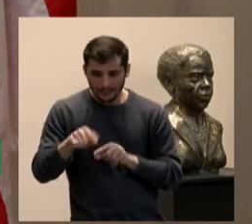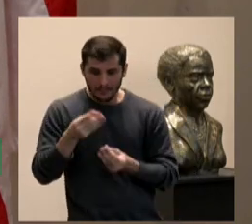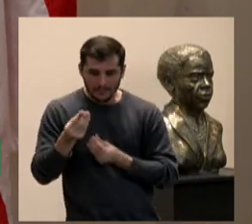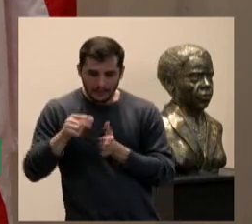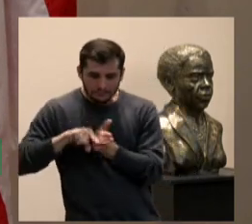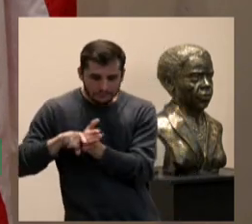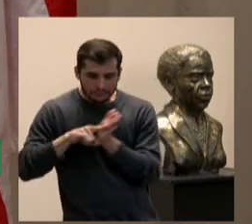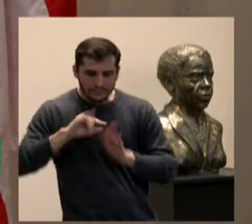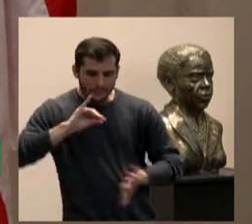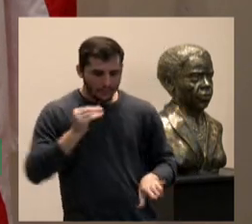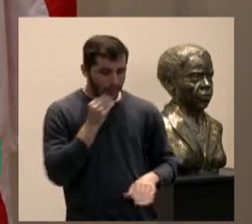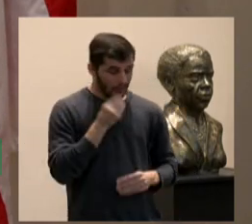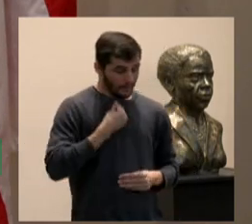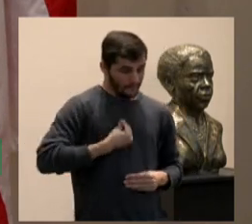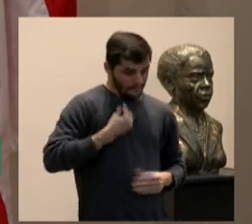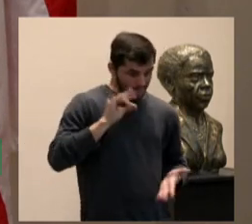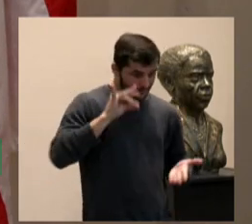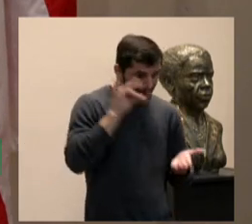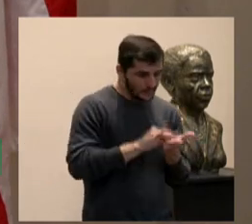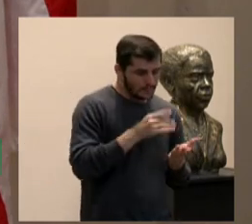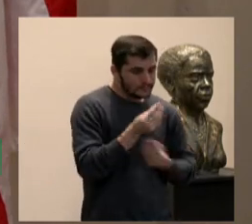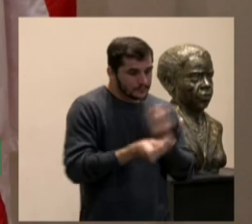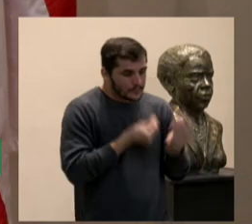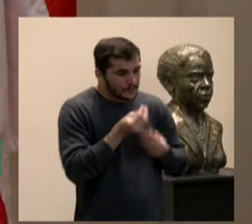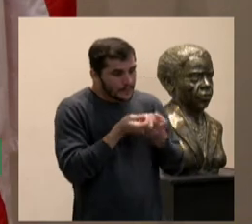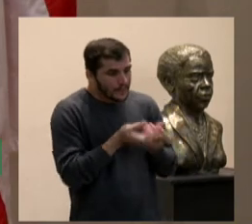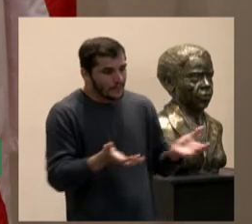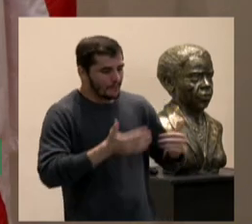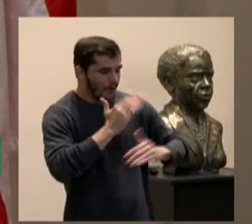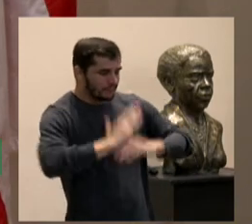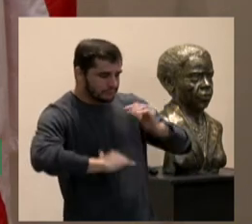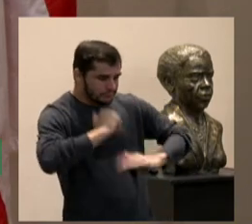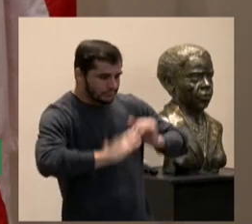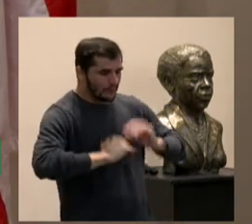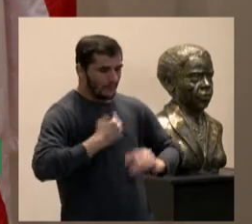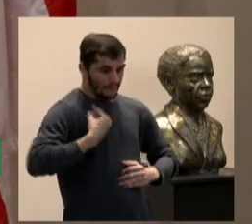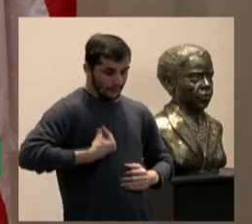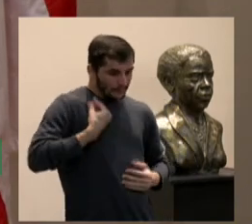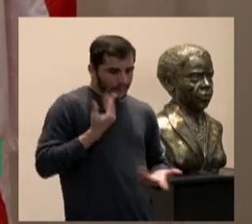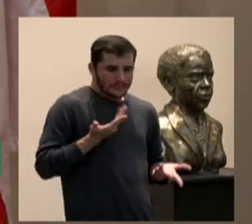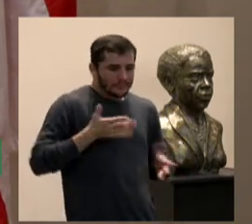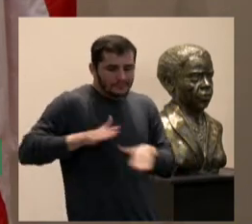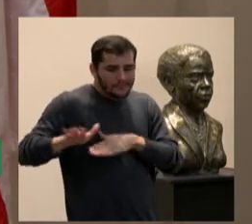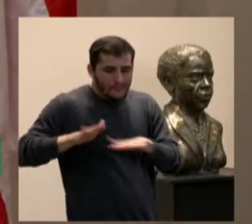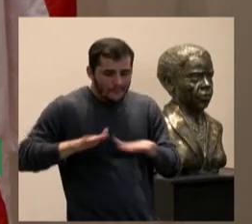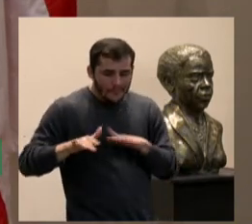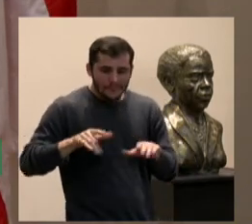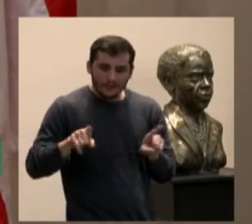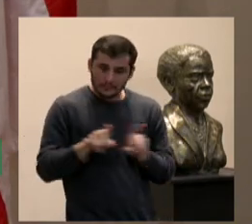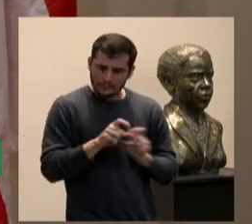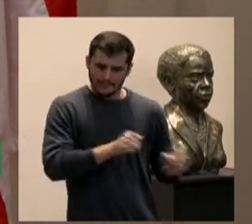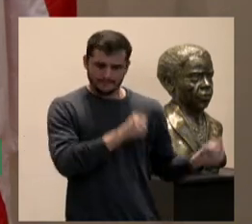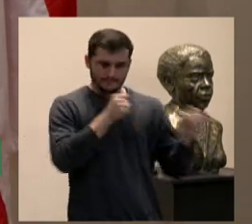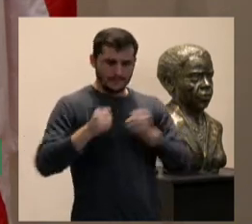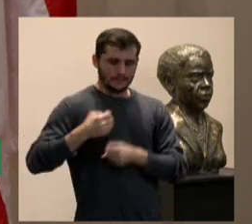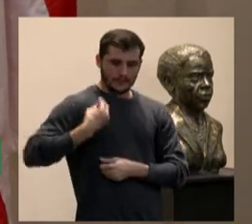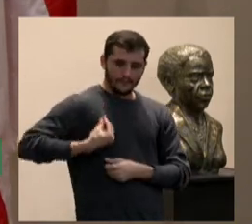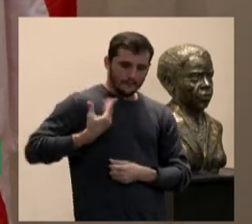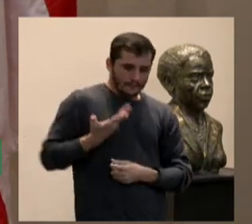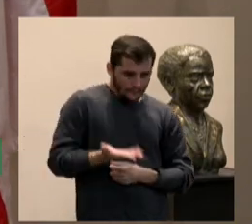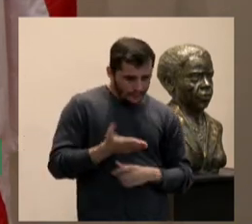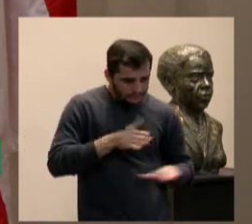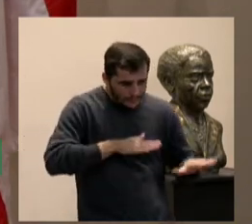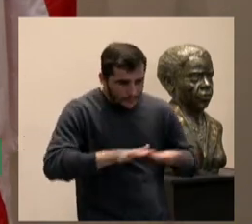essa oportunidade, de fato, conceber e construir o que foi aquele movimento e a potência desse movimento, né?